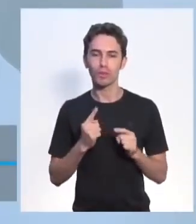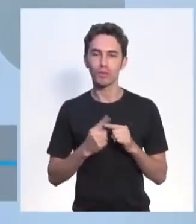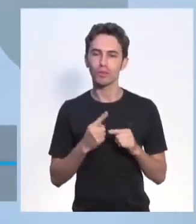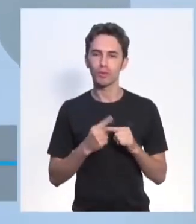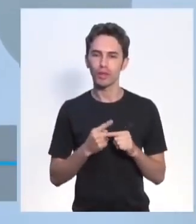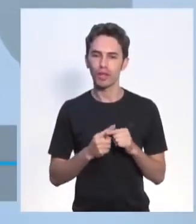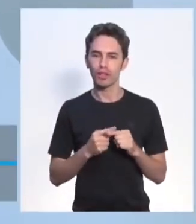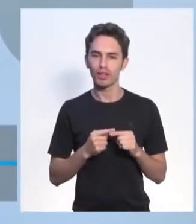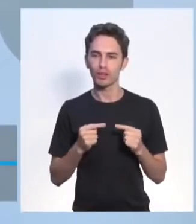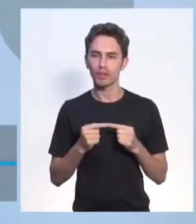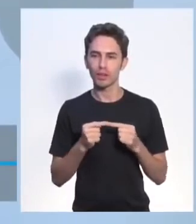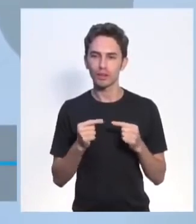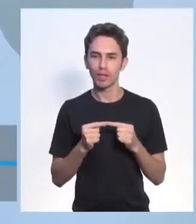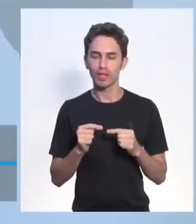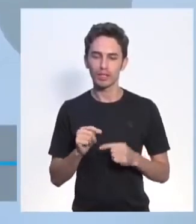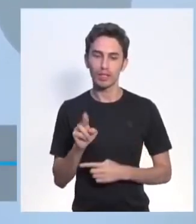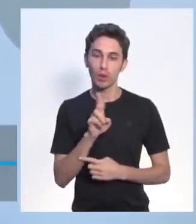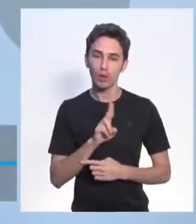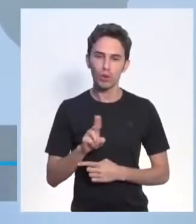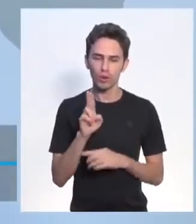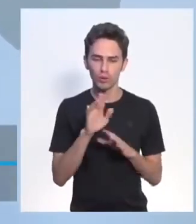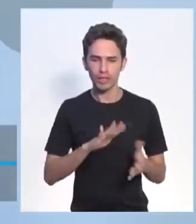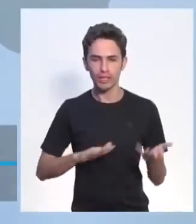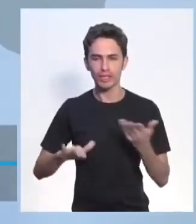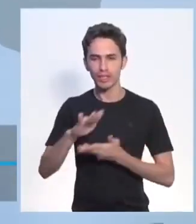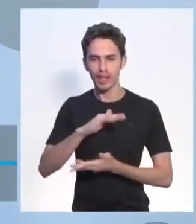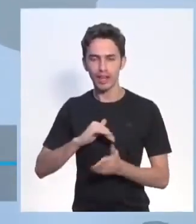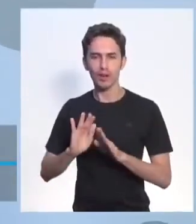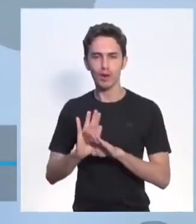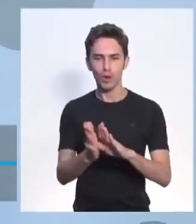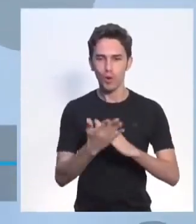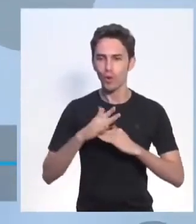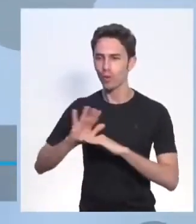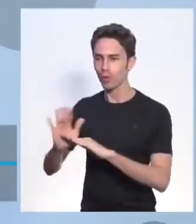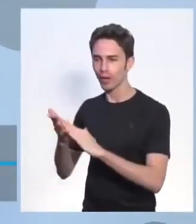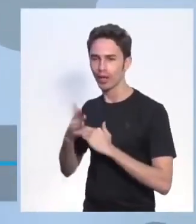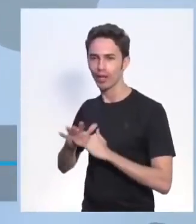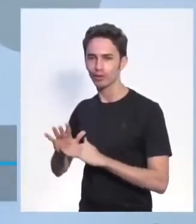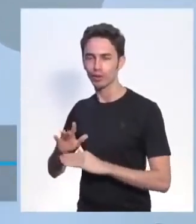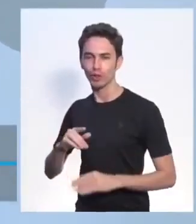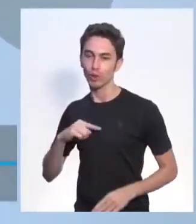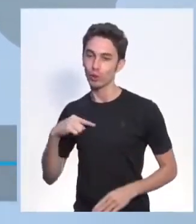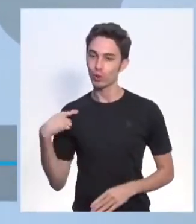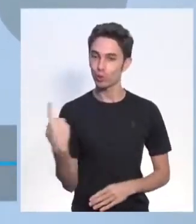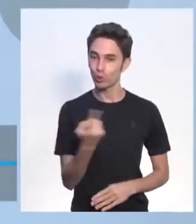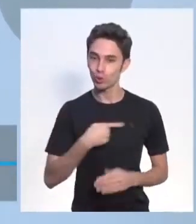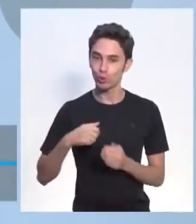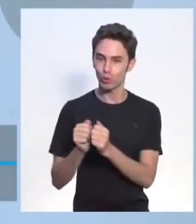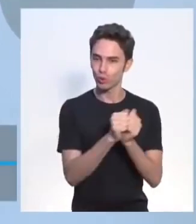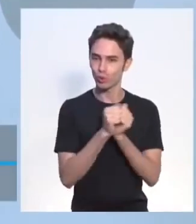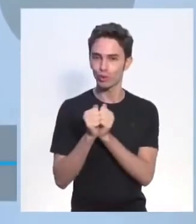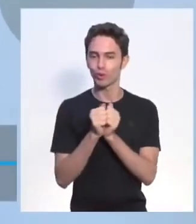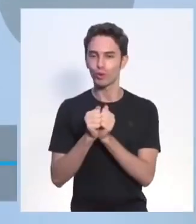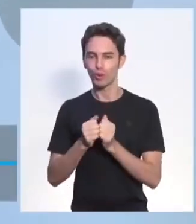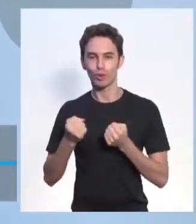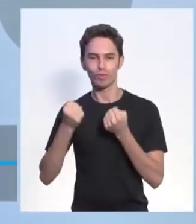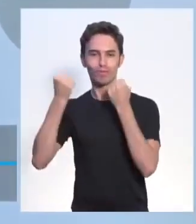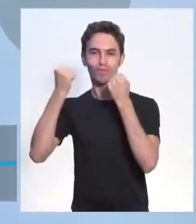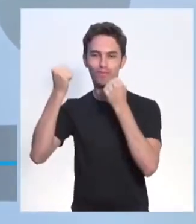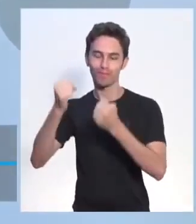de universalidade e companheirismo, que é juntos nós somos fortes. Juntos nós somos fortes para